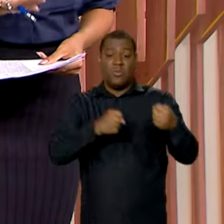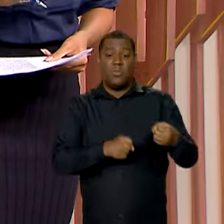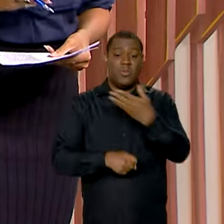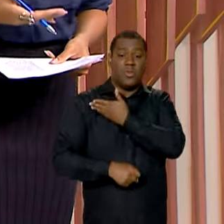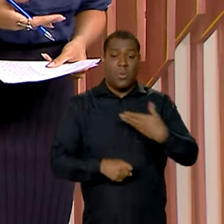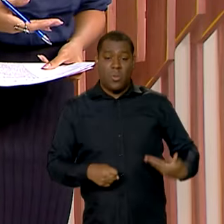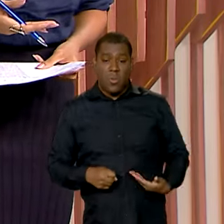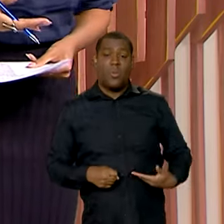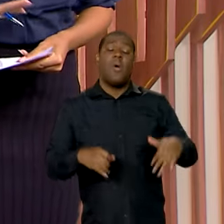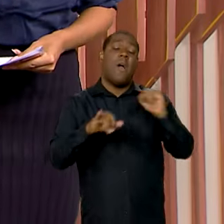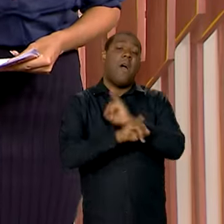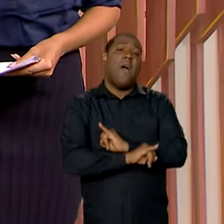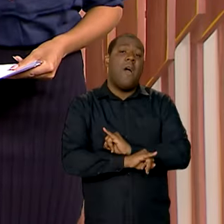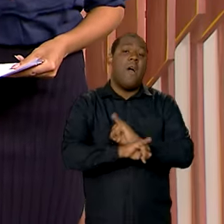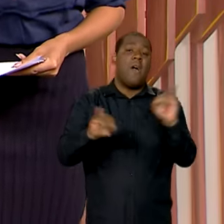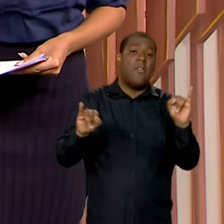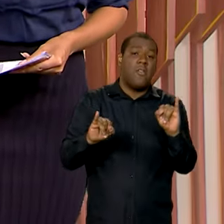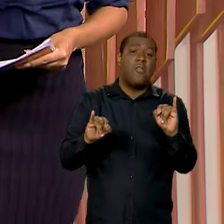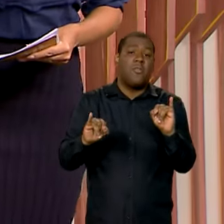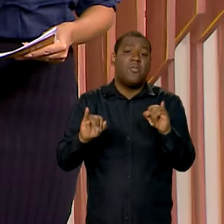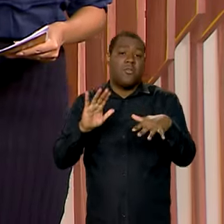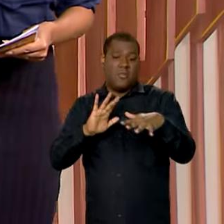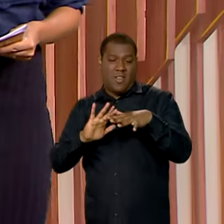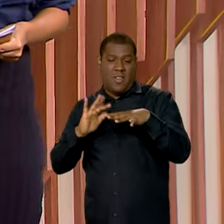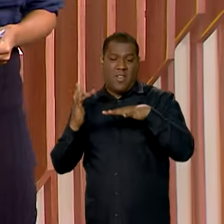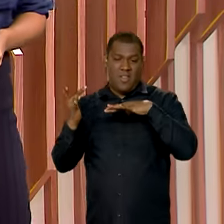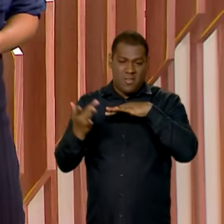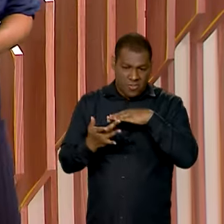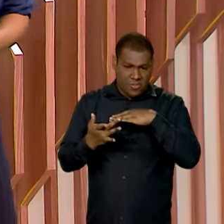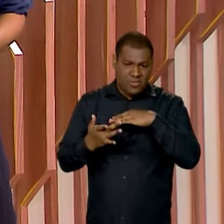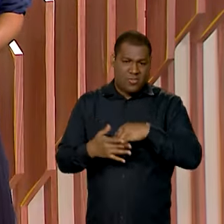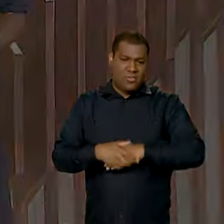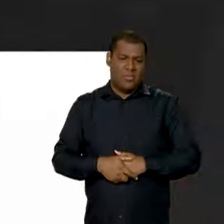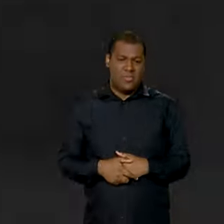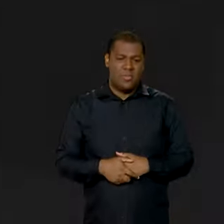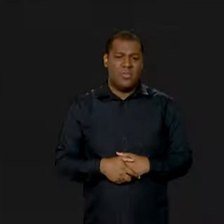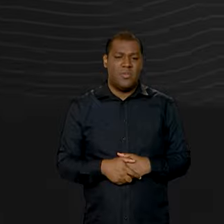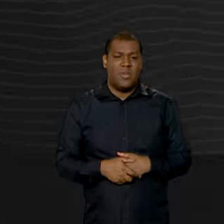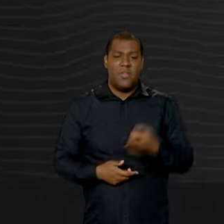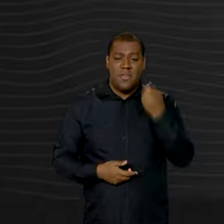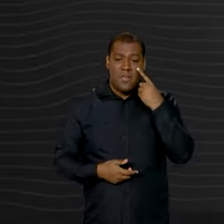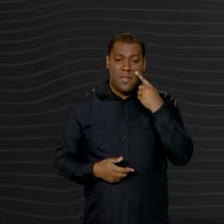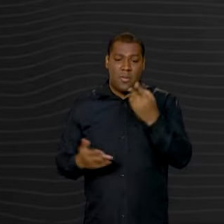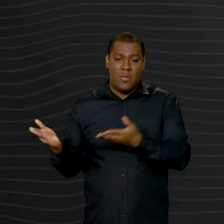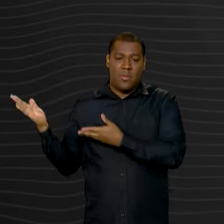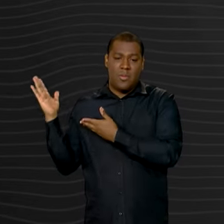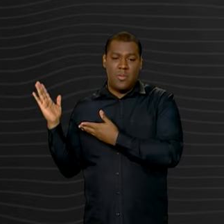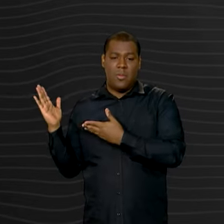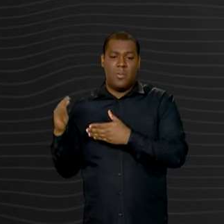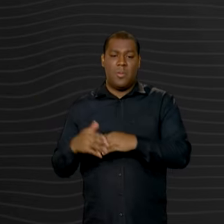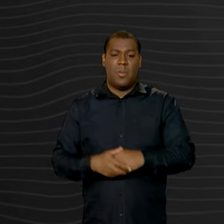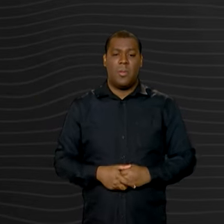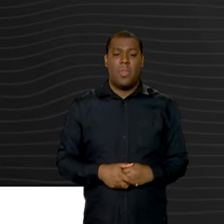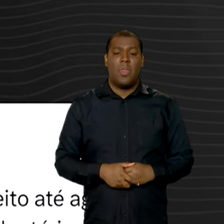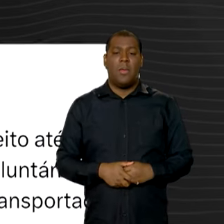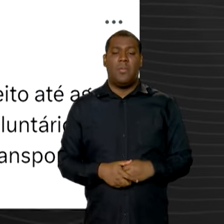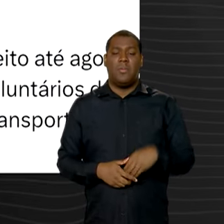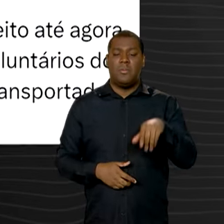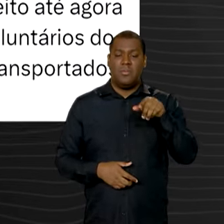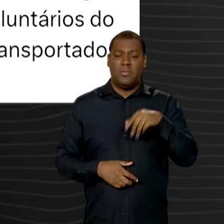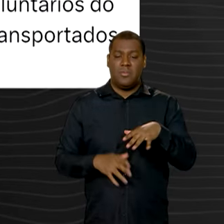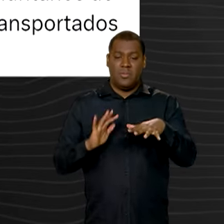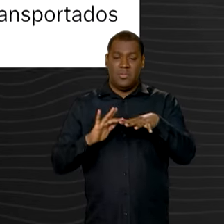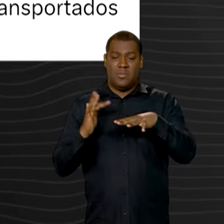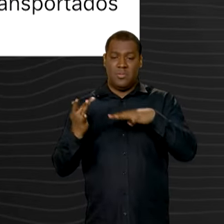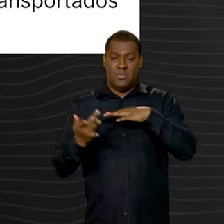seus resultados nas redes sociais. Vamos ver algumas dessas mensagens postadas na rede social X. O próprio